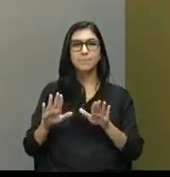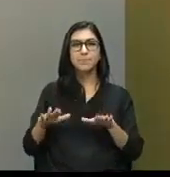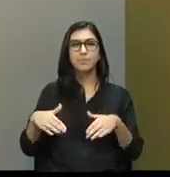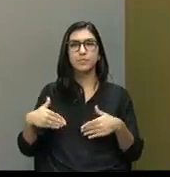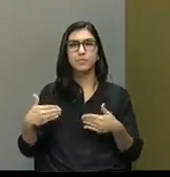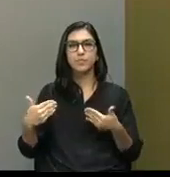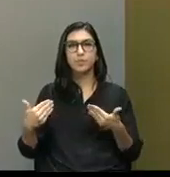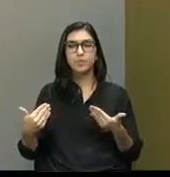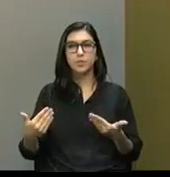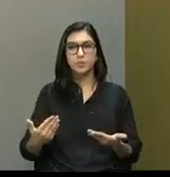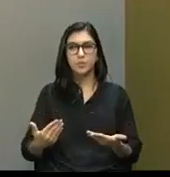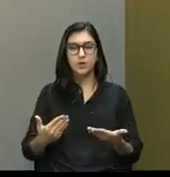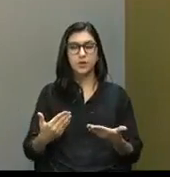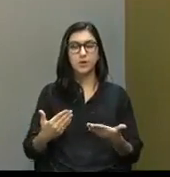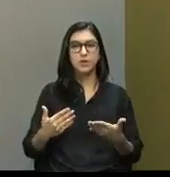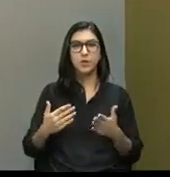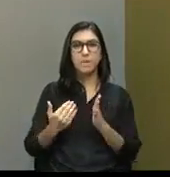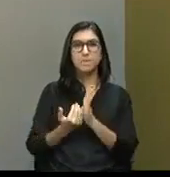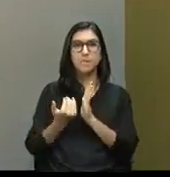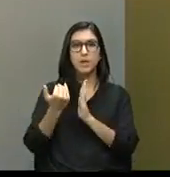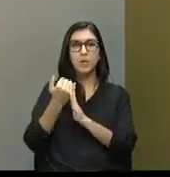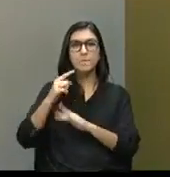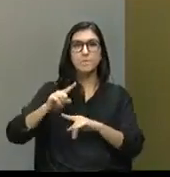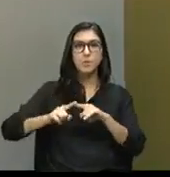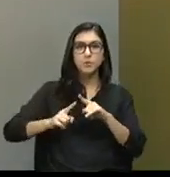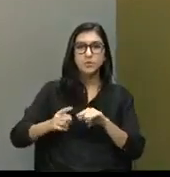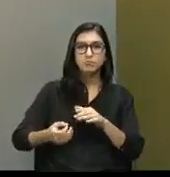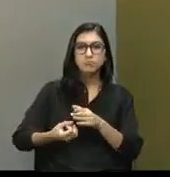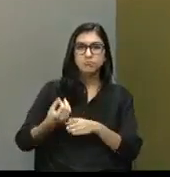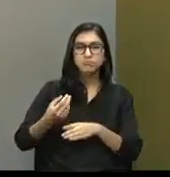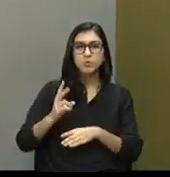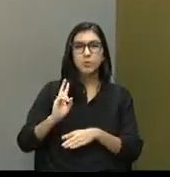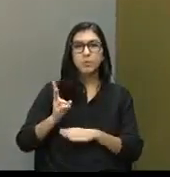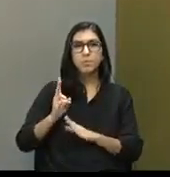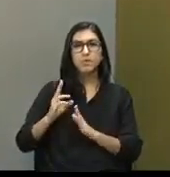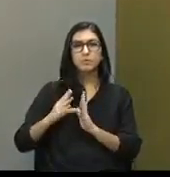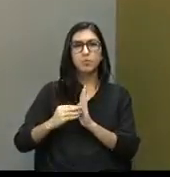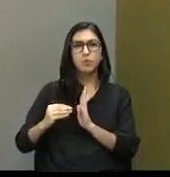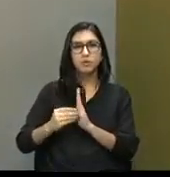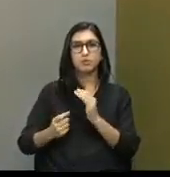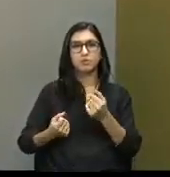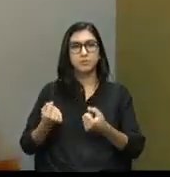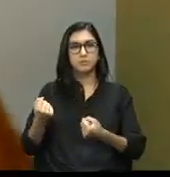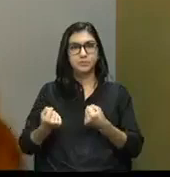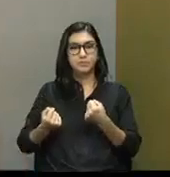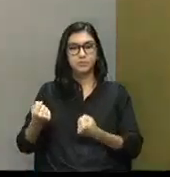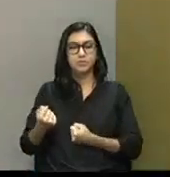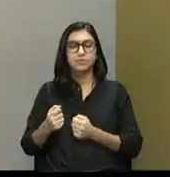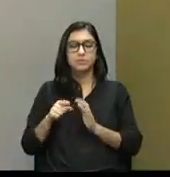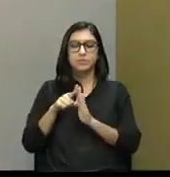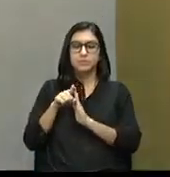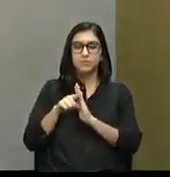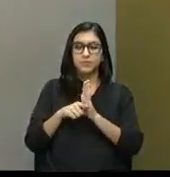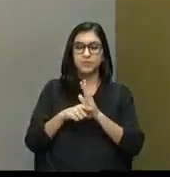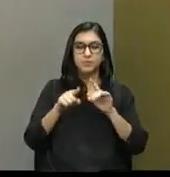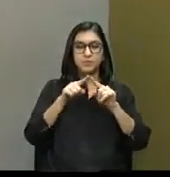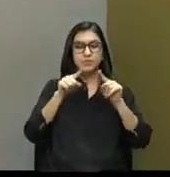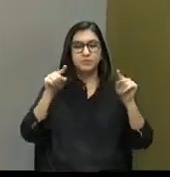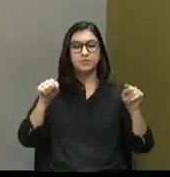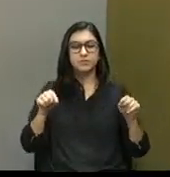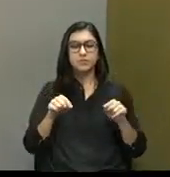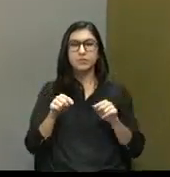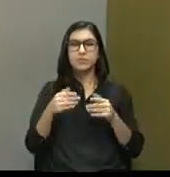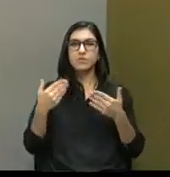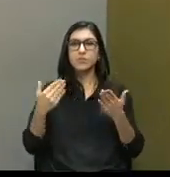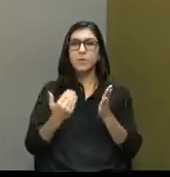é a maior produção de carros de um mesmo modelo. Então, analisando a minha matriz, qual é o